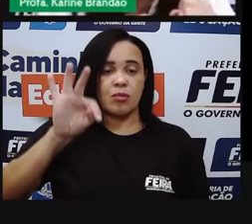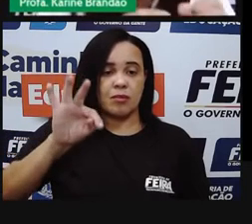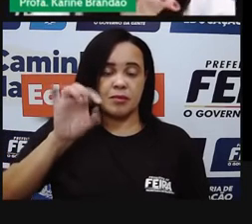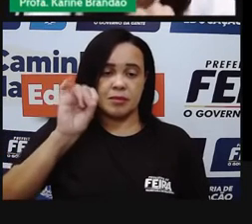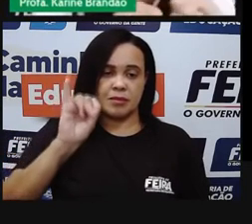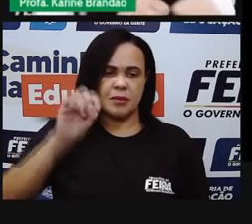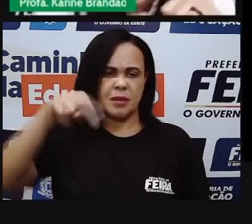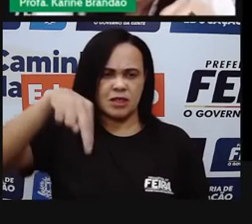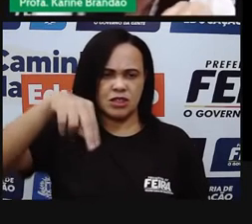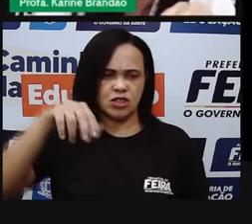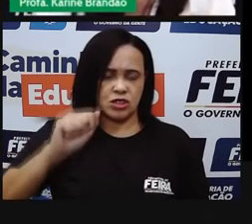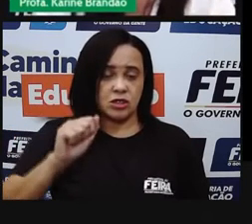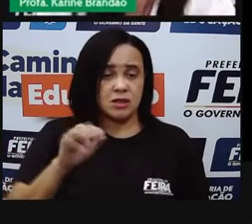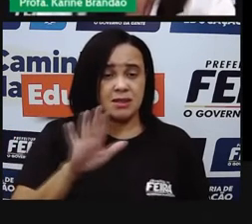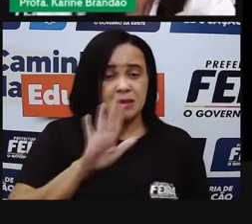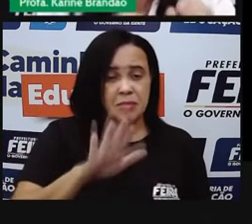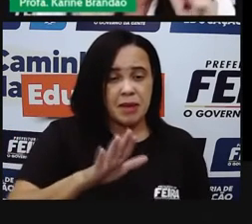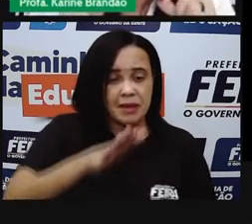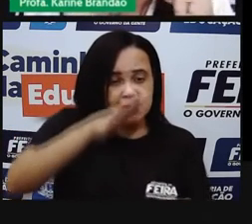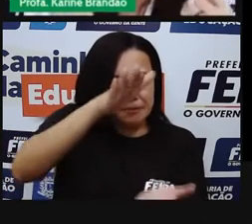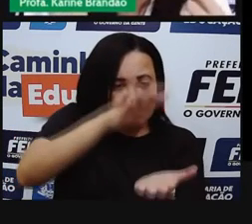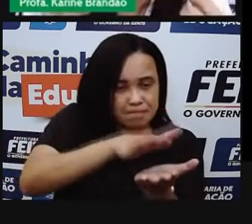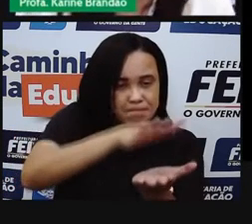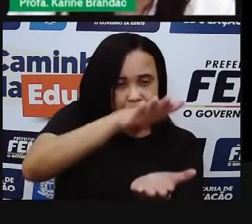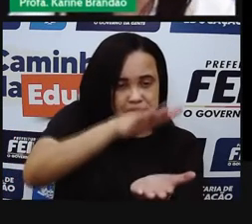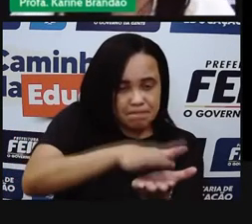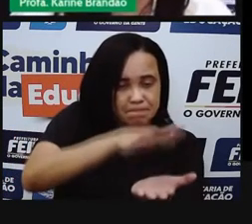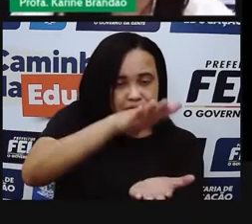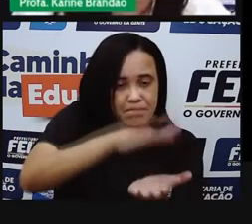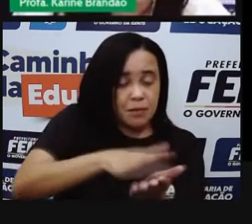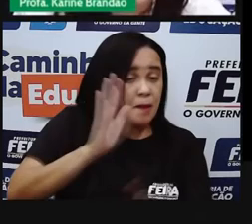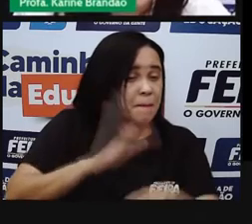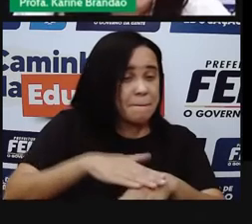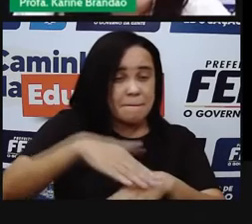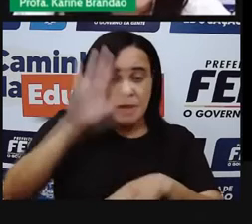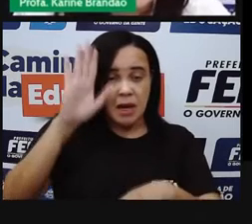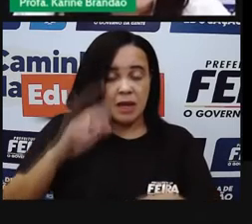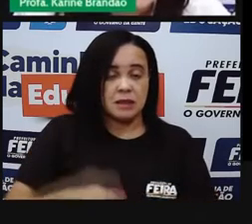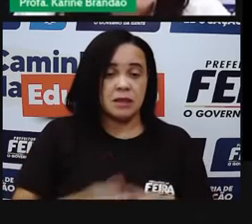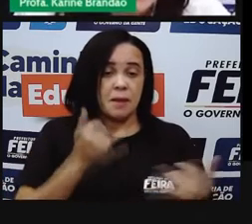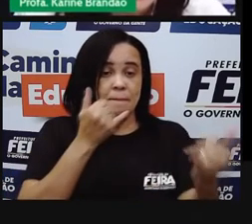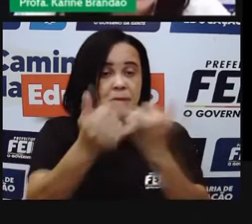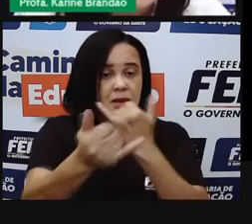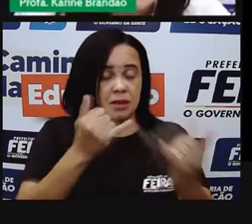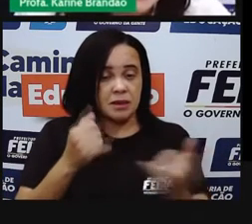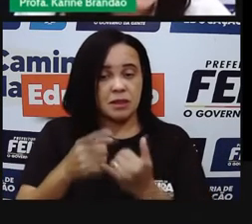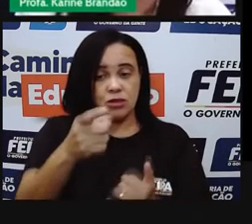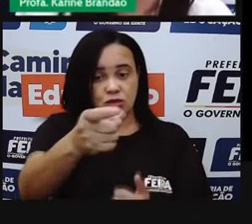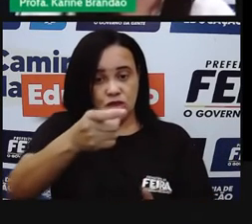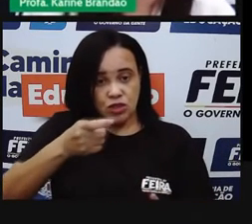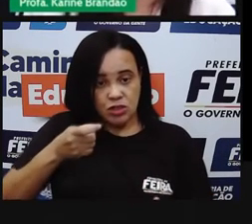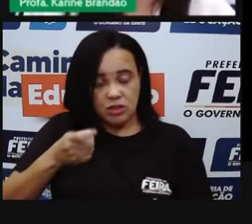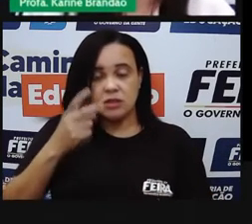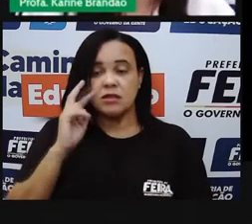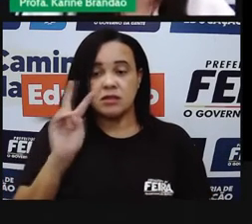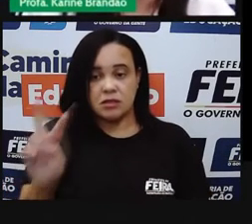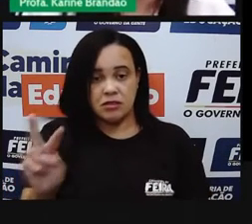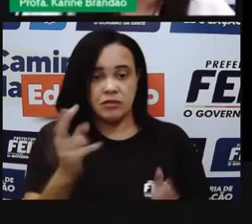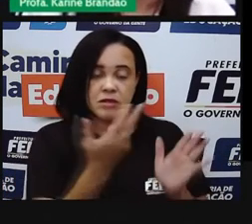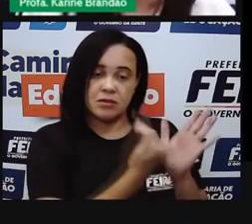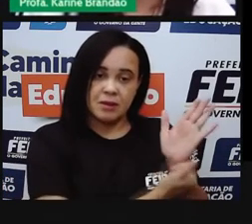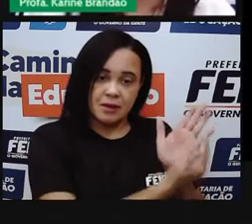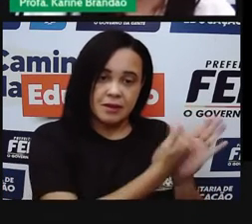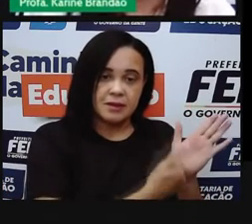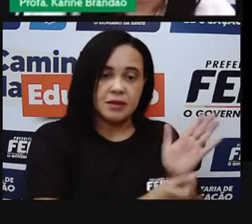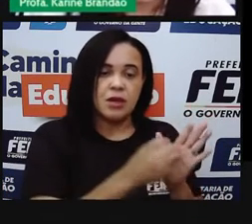bem enovelado, bem enroladinho, que lembra até um X, como está aqui nessa imagem, a gente já percebe